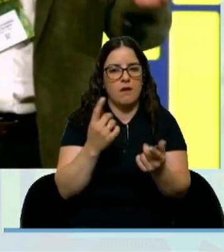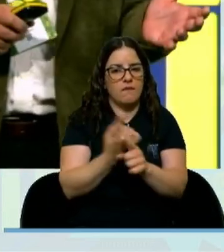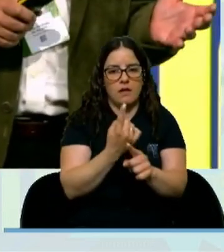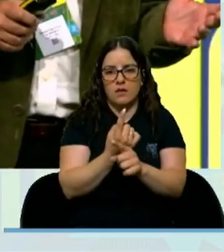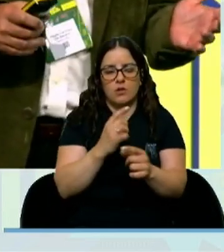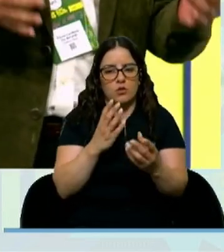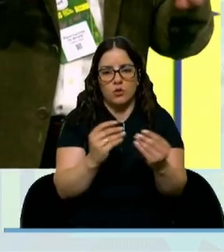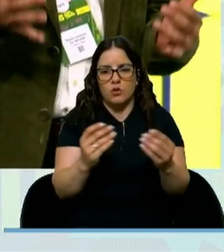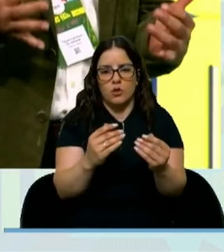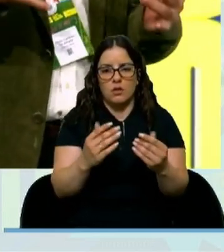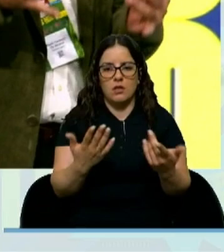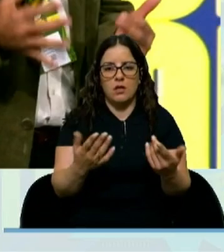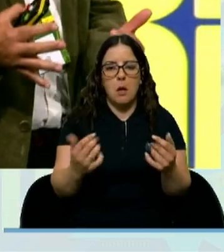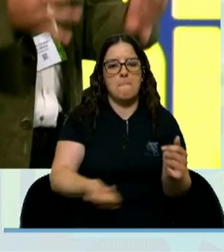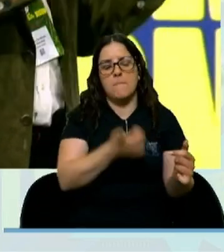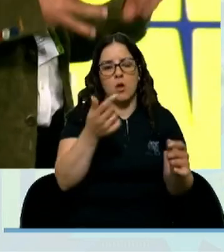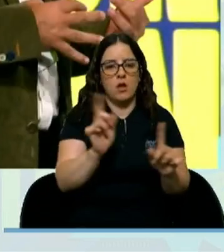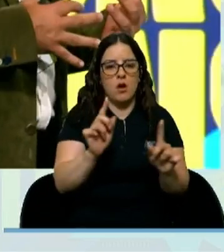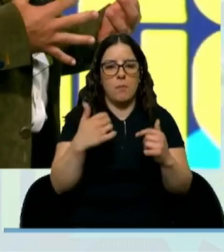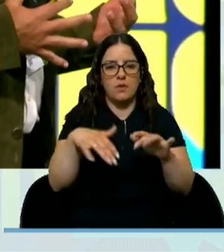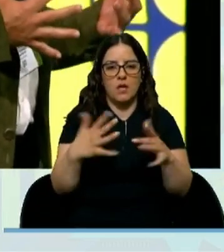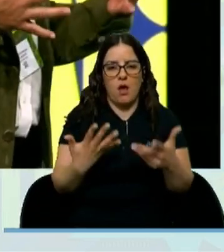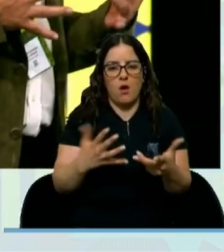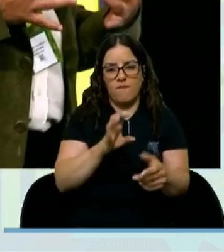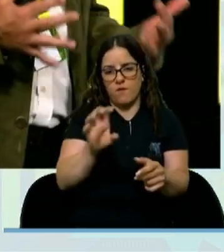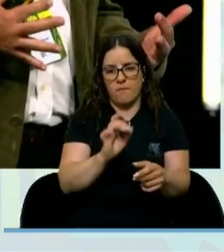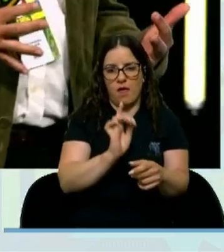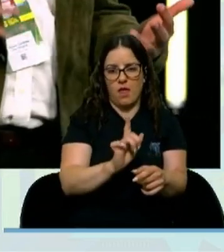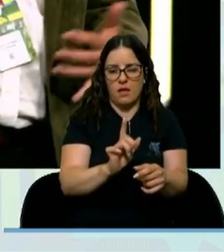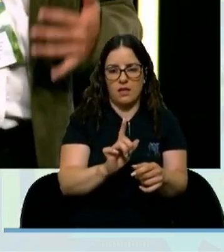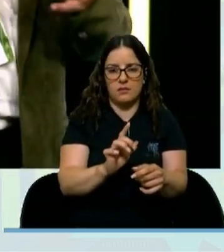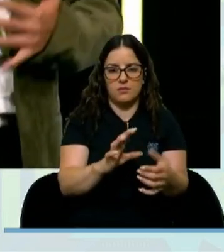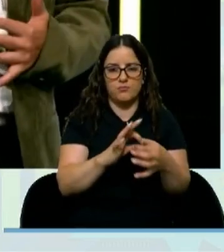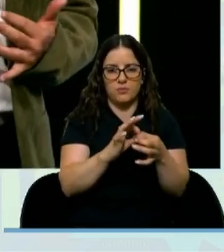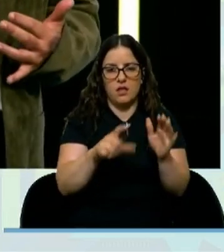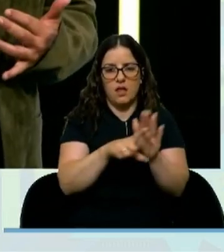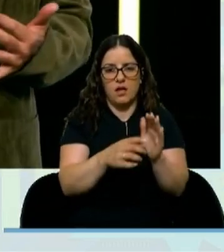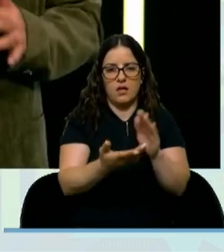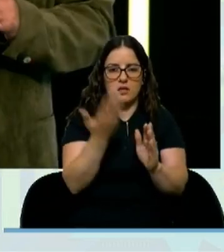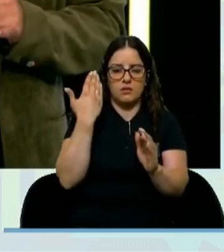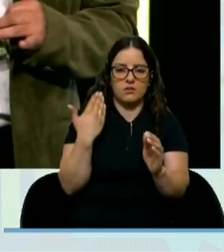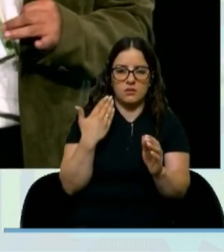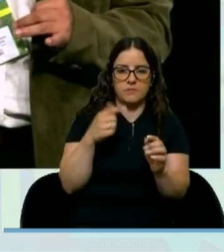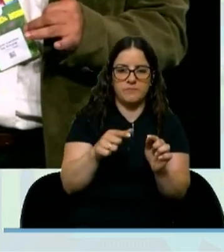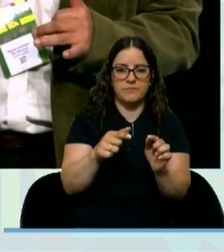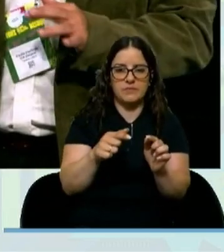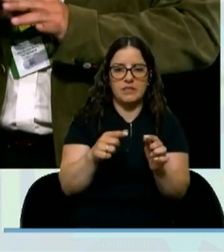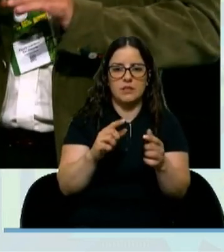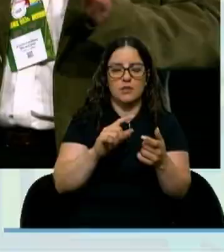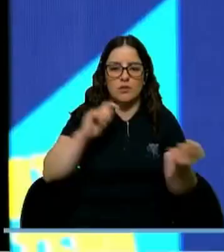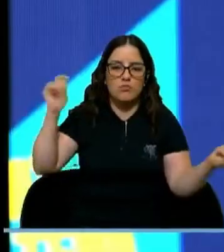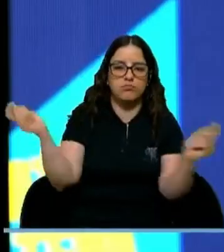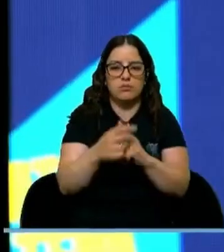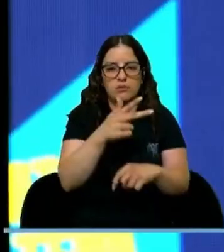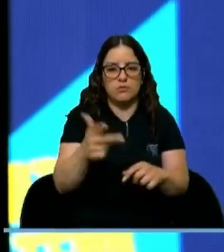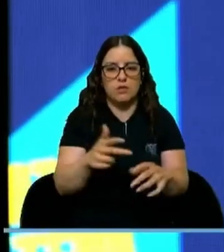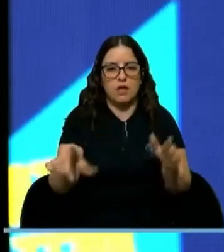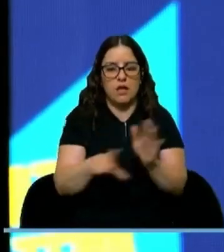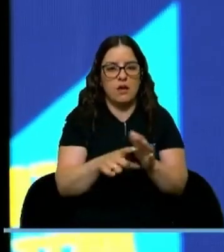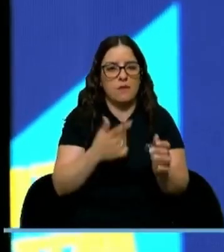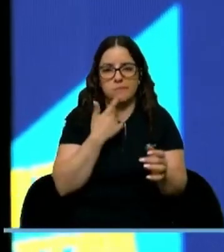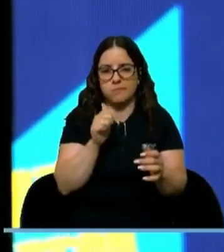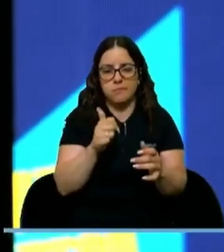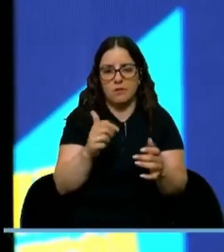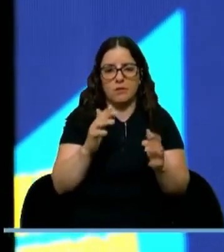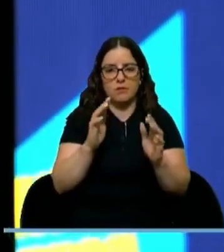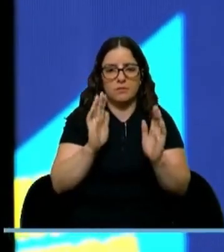é possível hoje, porque é assim que nós temos a lei anterior. E não dá para fazer uma disrupção total na lei, tem que ser na continuidade. Porque se ficamos, se houver